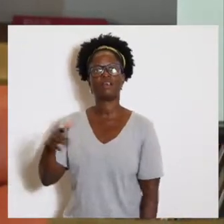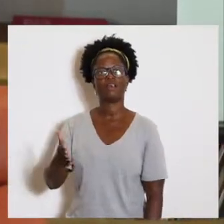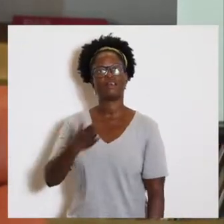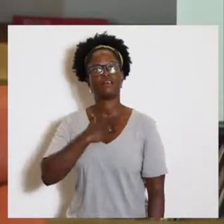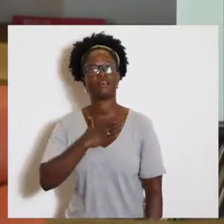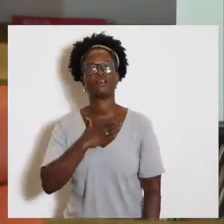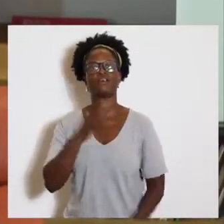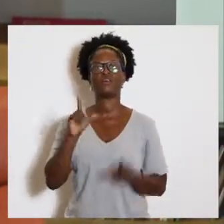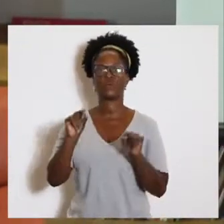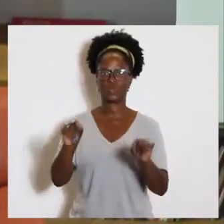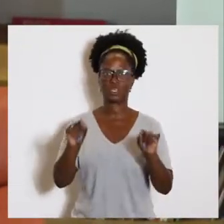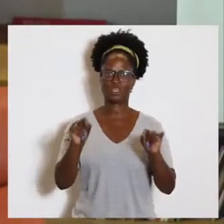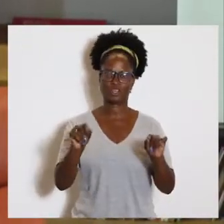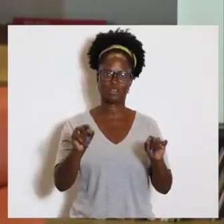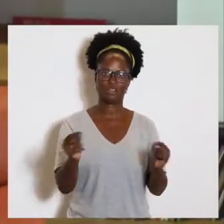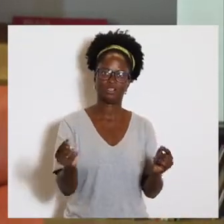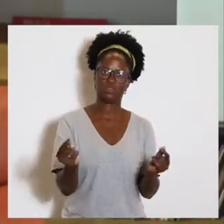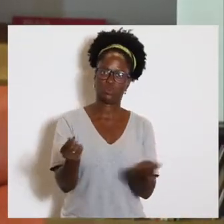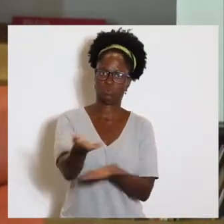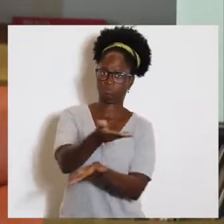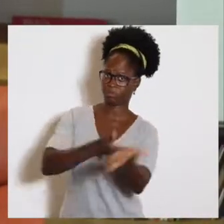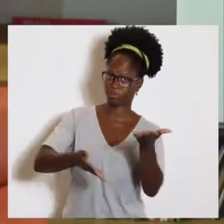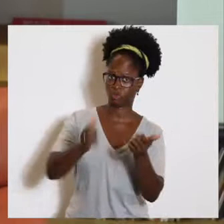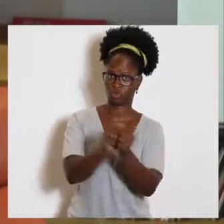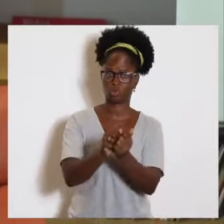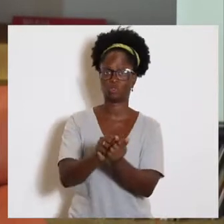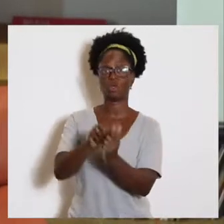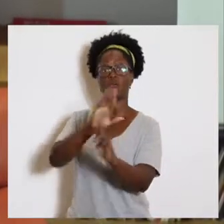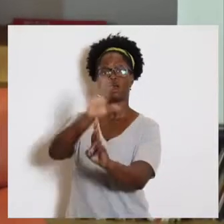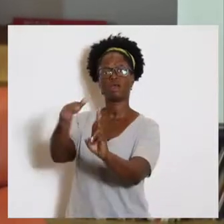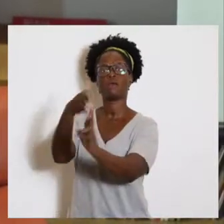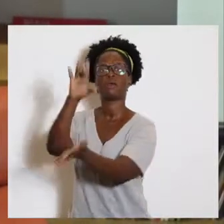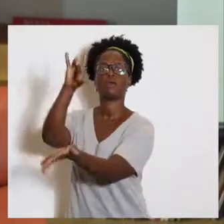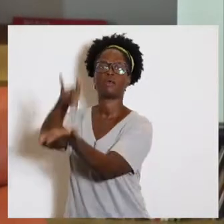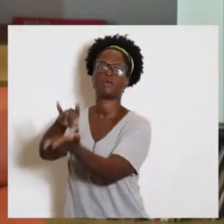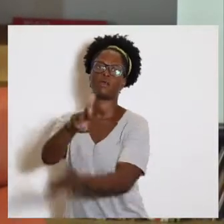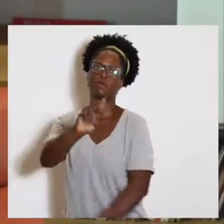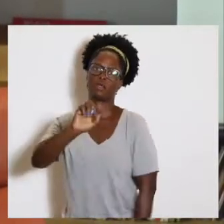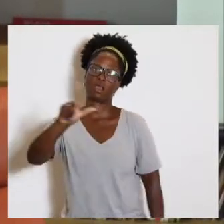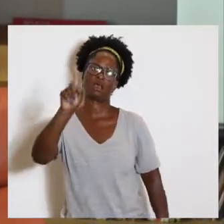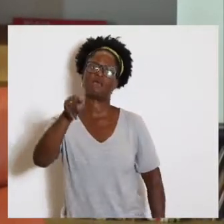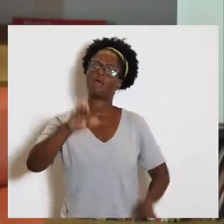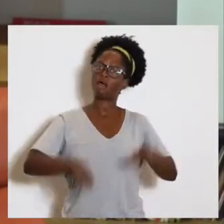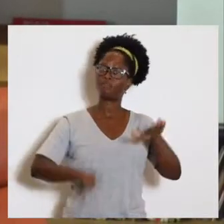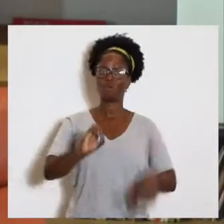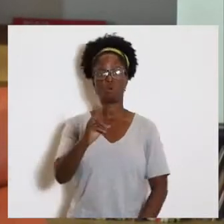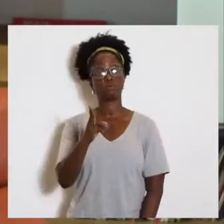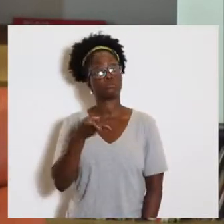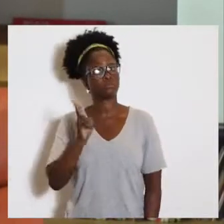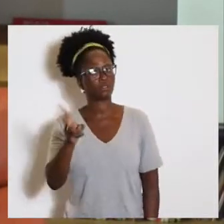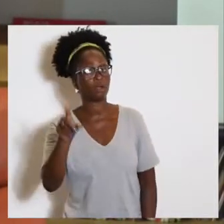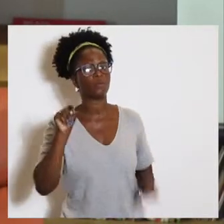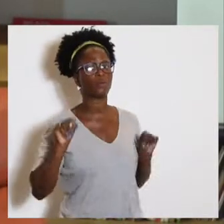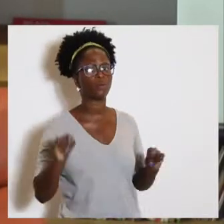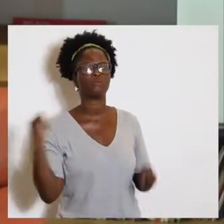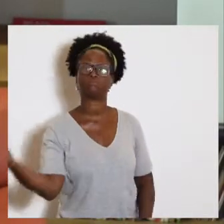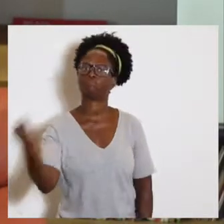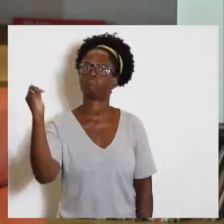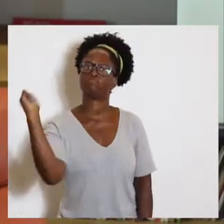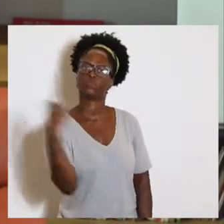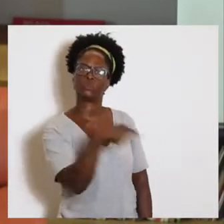de fazer com vocês nessa tarde as representações do real são as vezes ou quase sempre mais